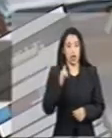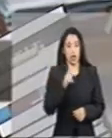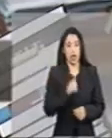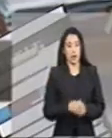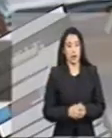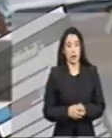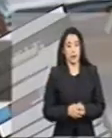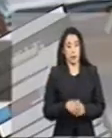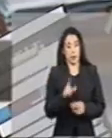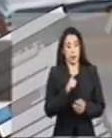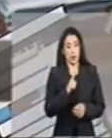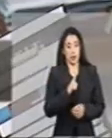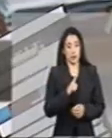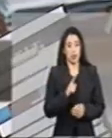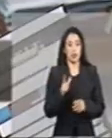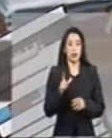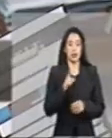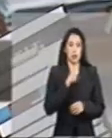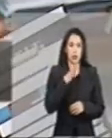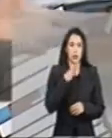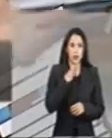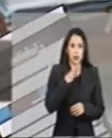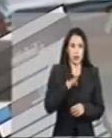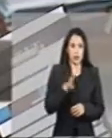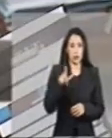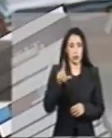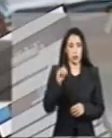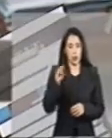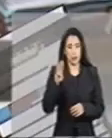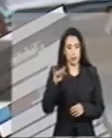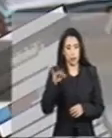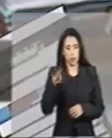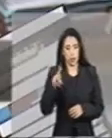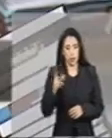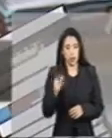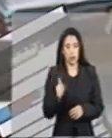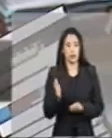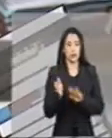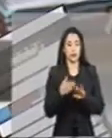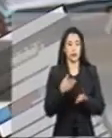como Lobinho, e o parlamentar Fernando Collor.